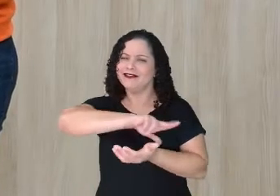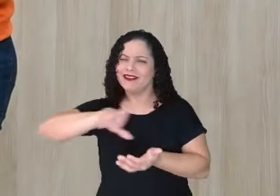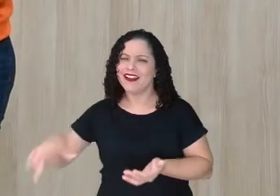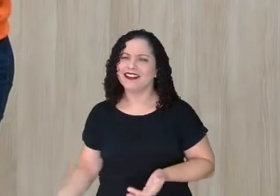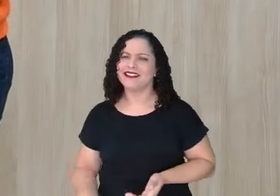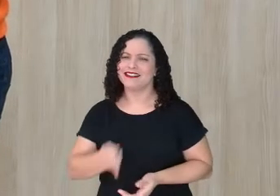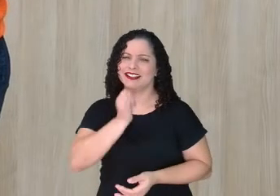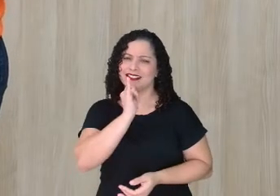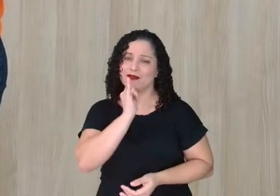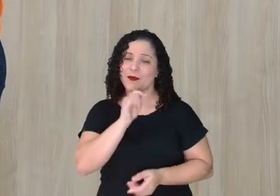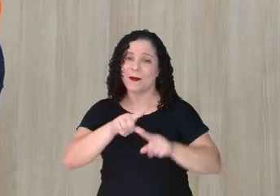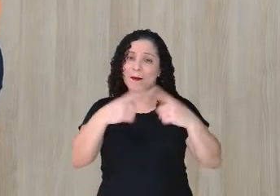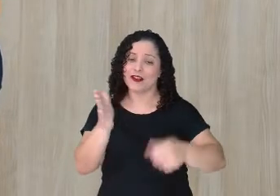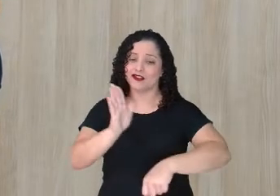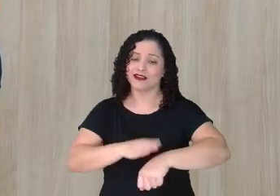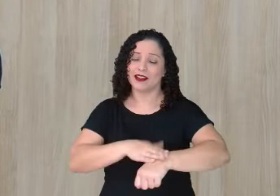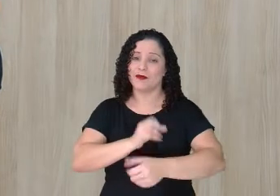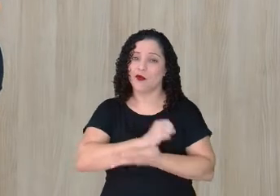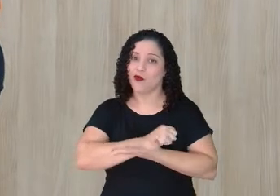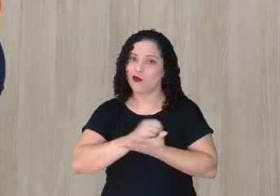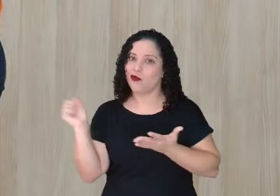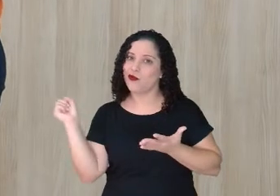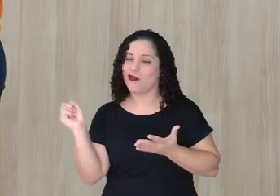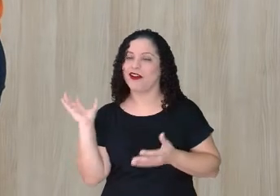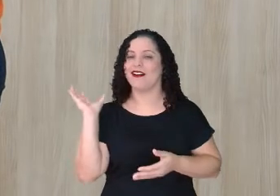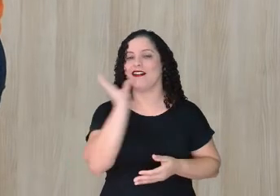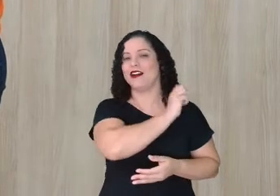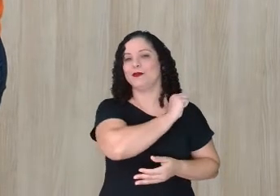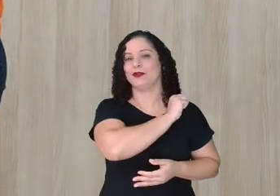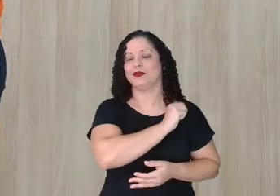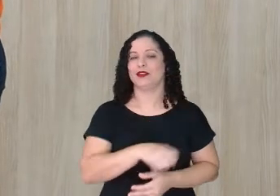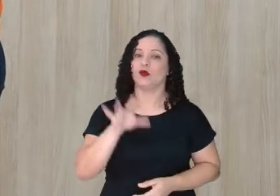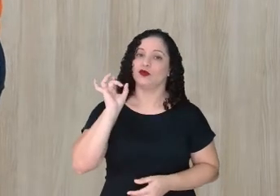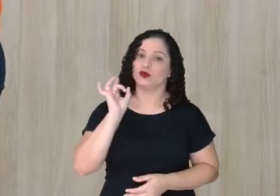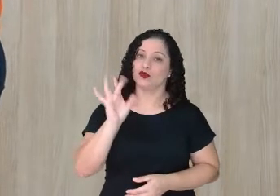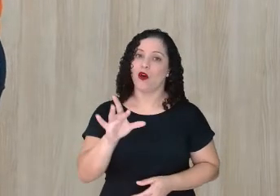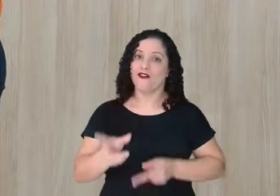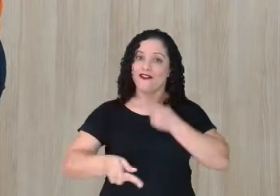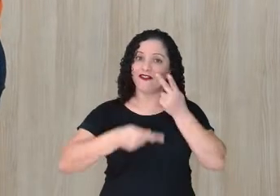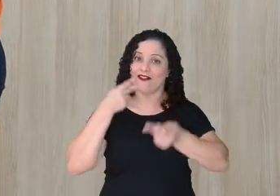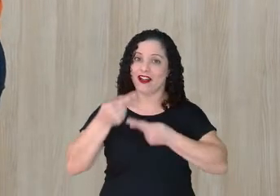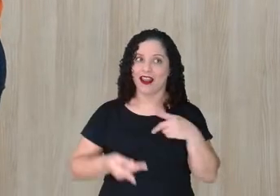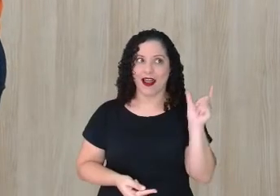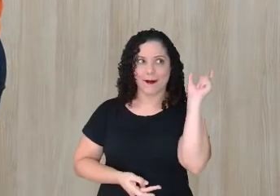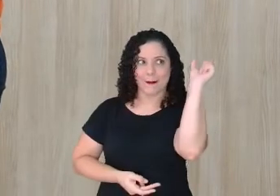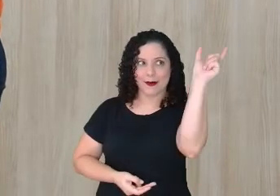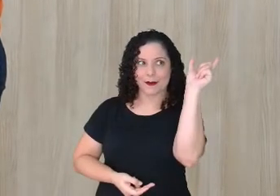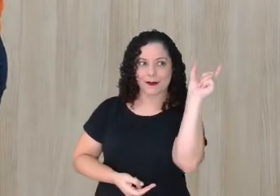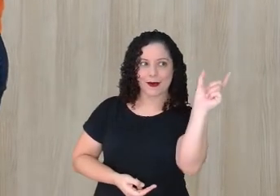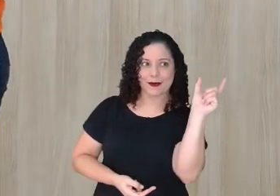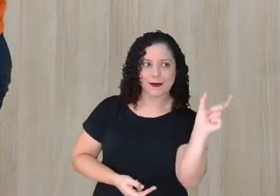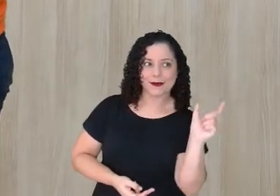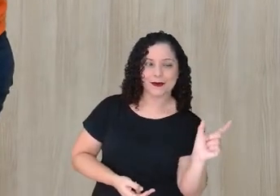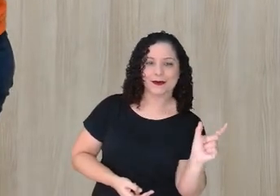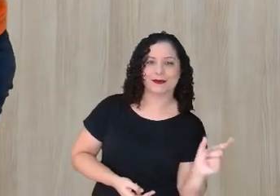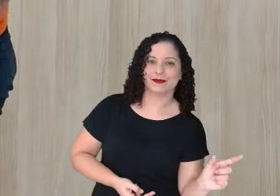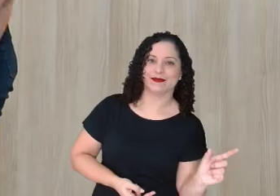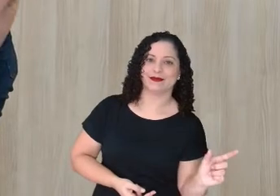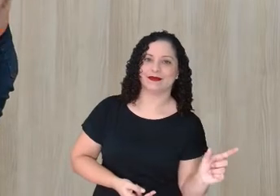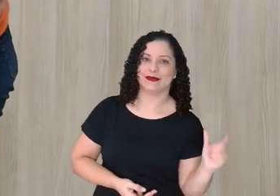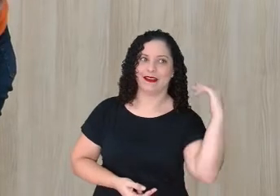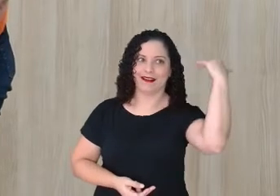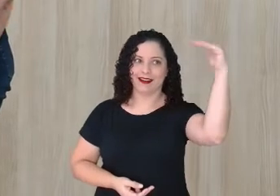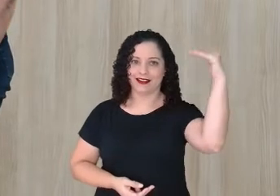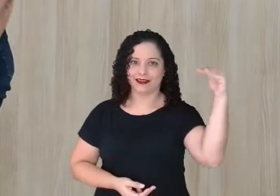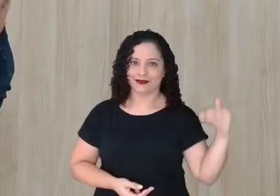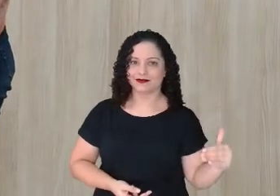aqui voa. Então, eu coloquei apenas, falei apenas daqueles, não é? De 3, não coloquei